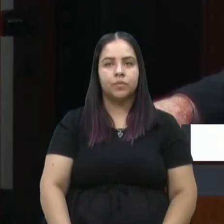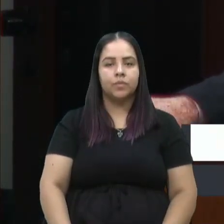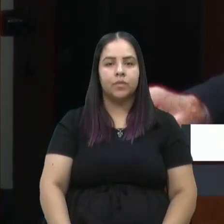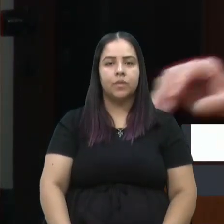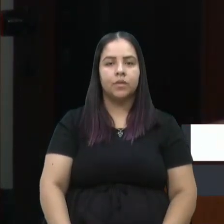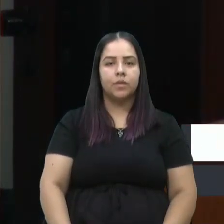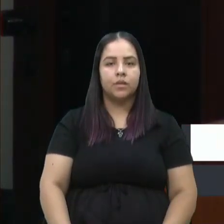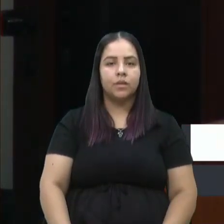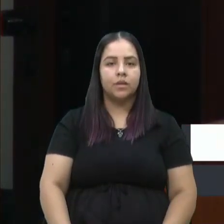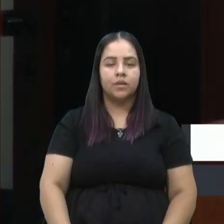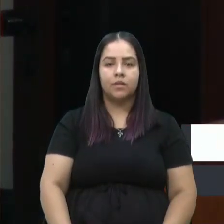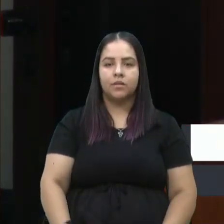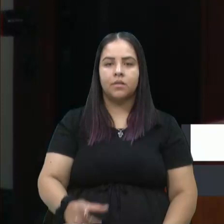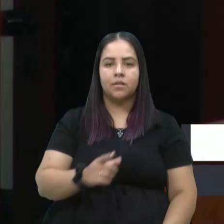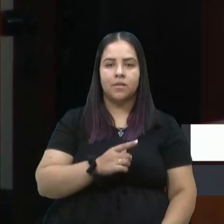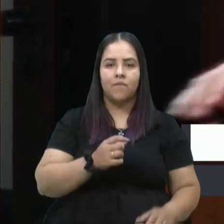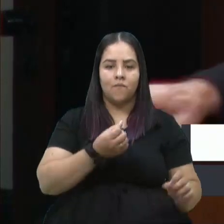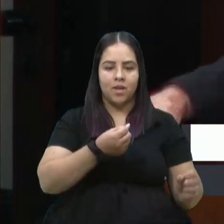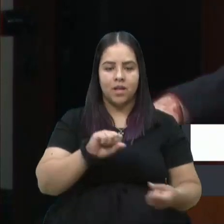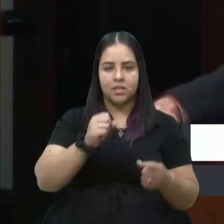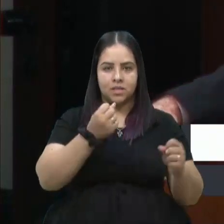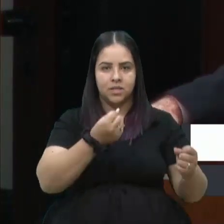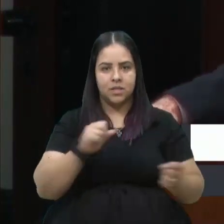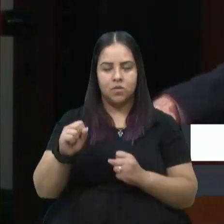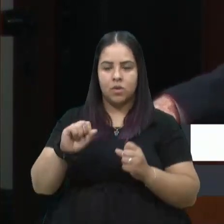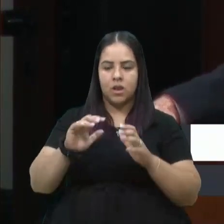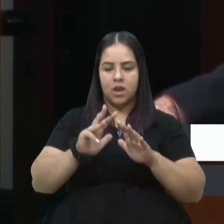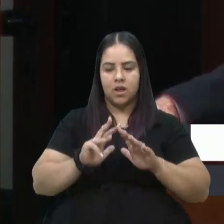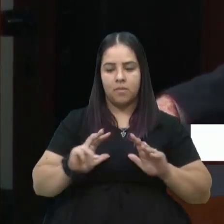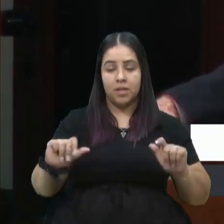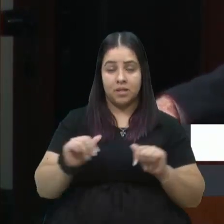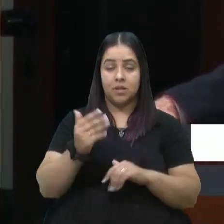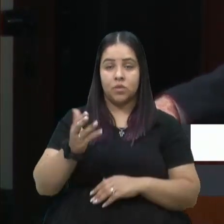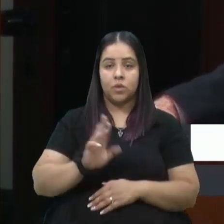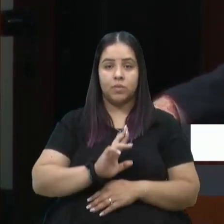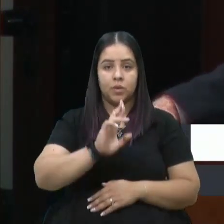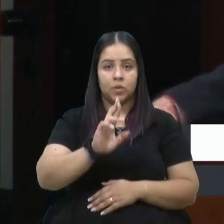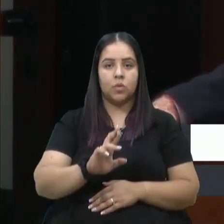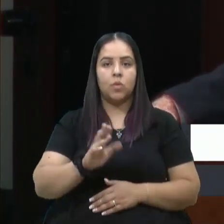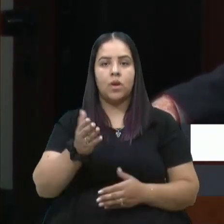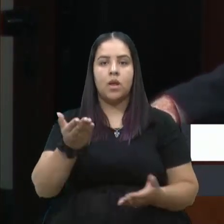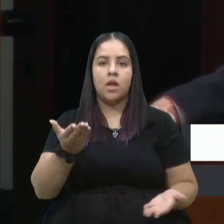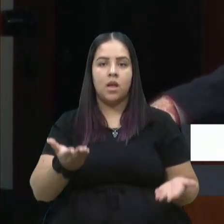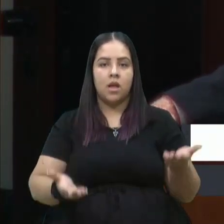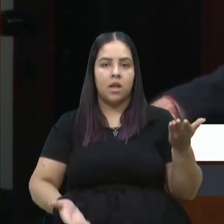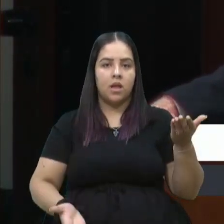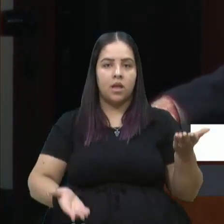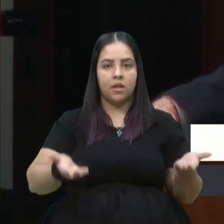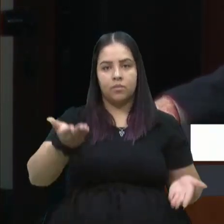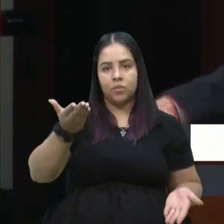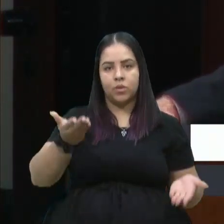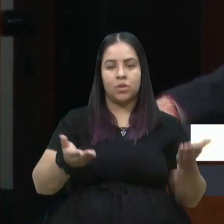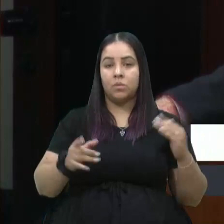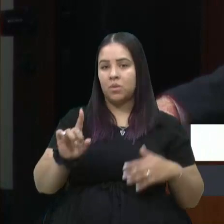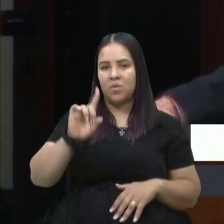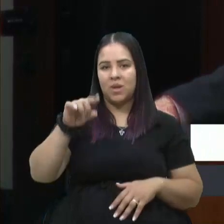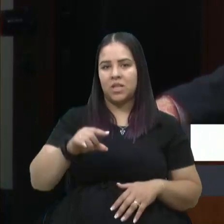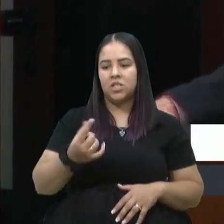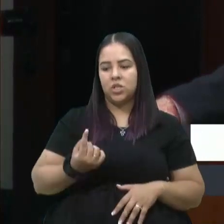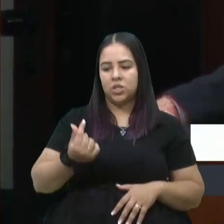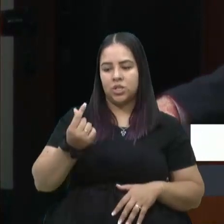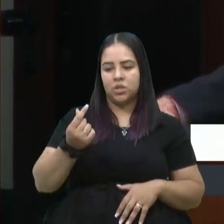capina e varrição. Isso representou um equilíbrio. Não foi dinheiro injetado na